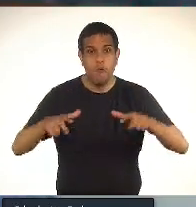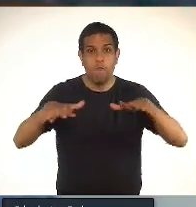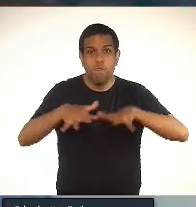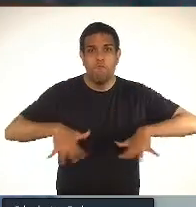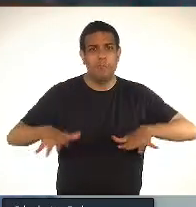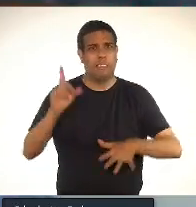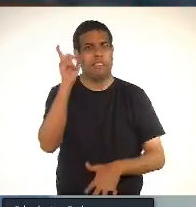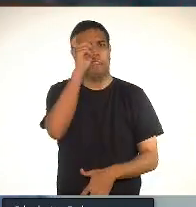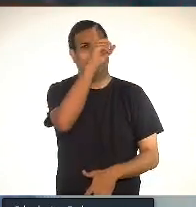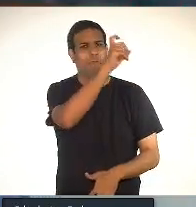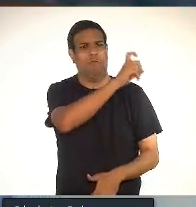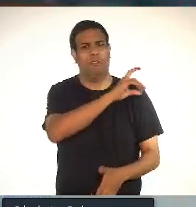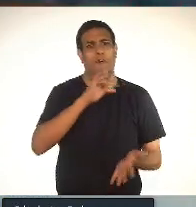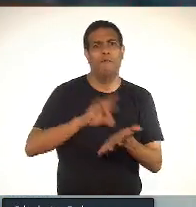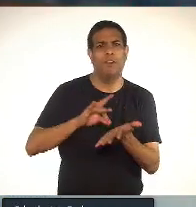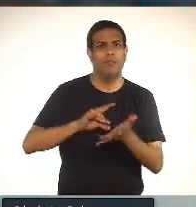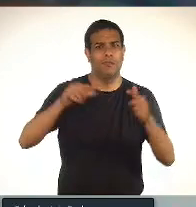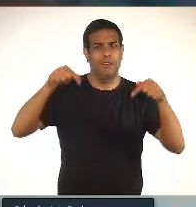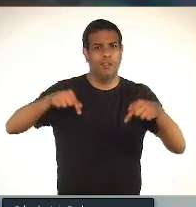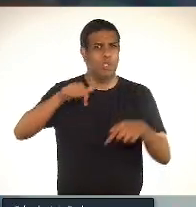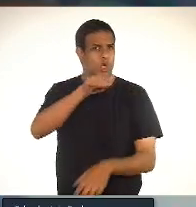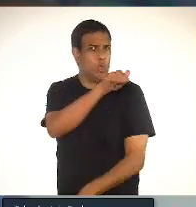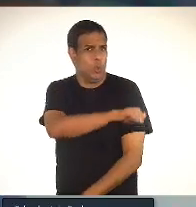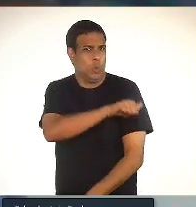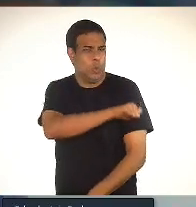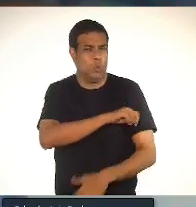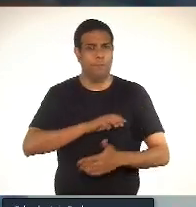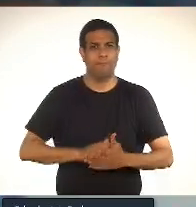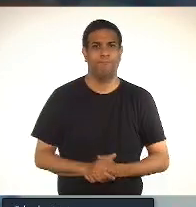estão difíceis. E aqui no Rio de Janeiro,